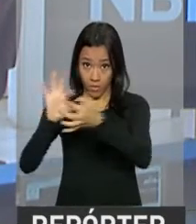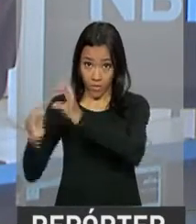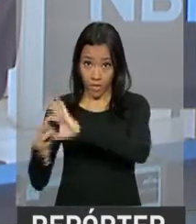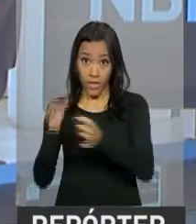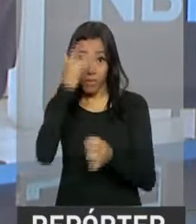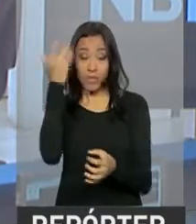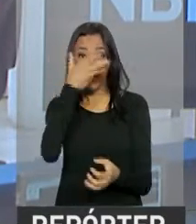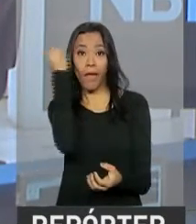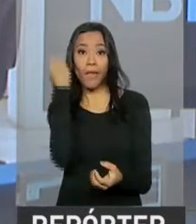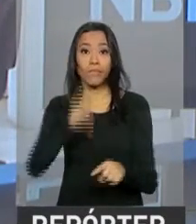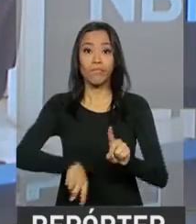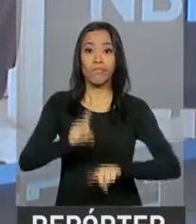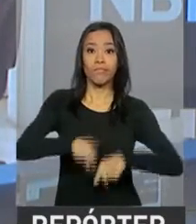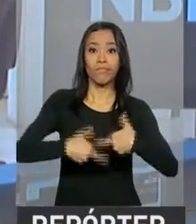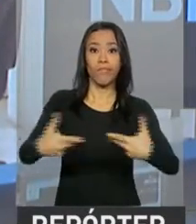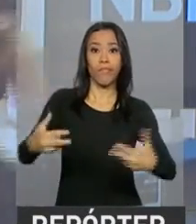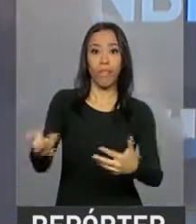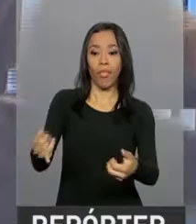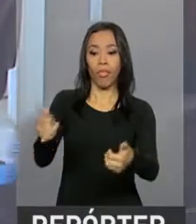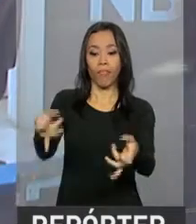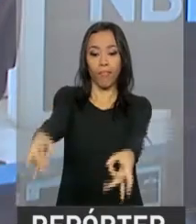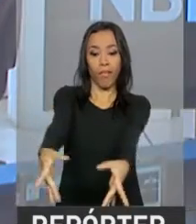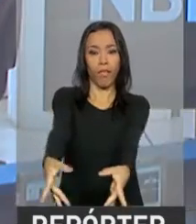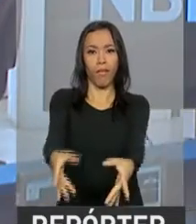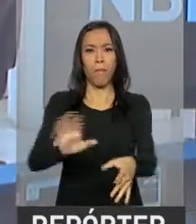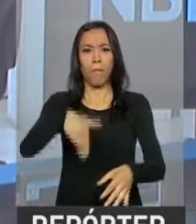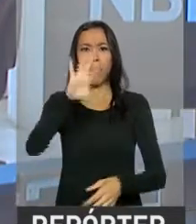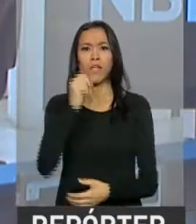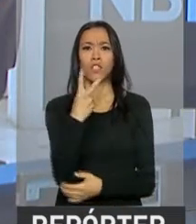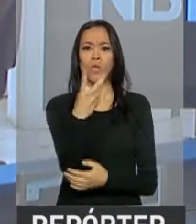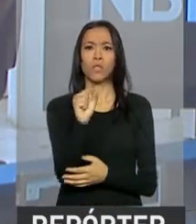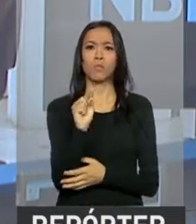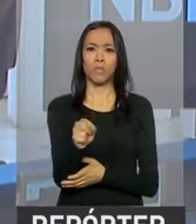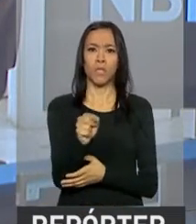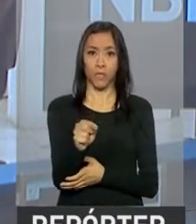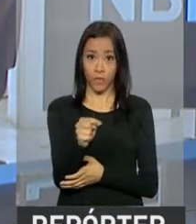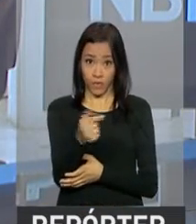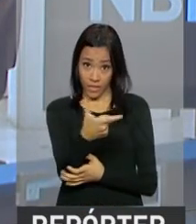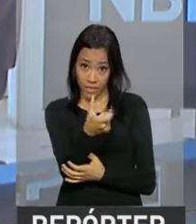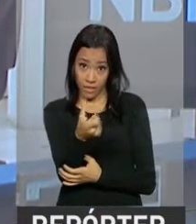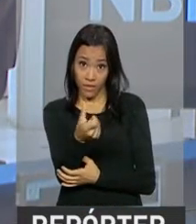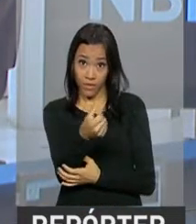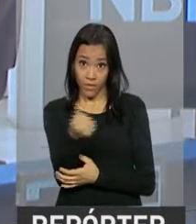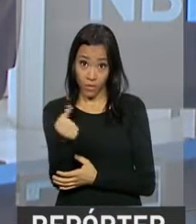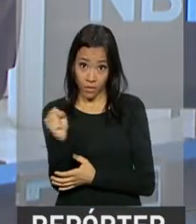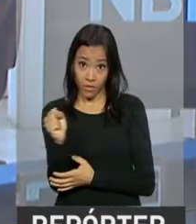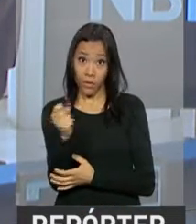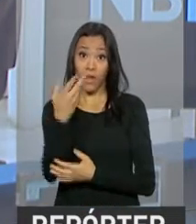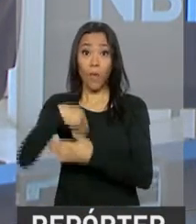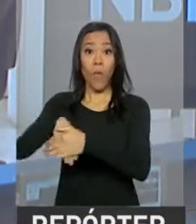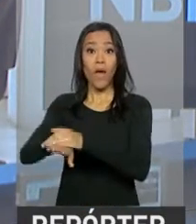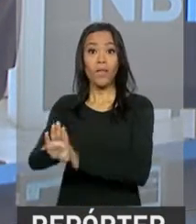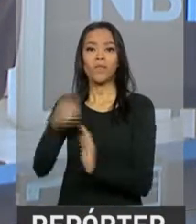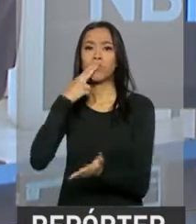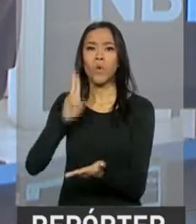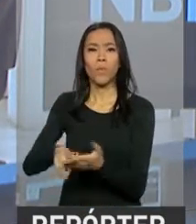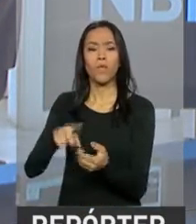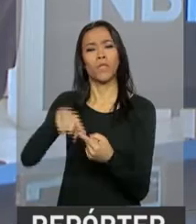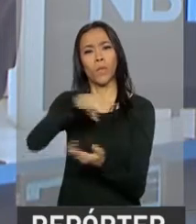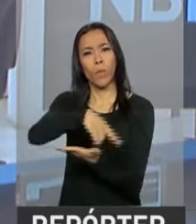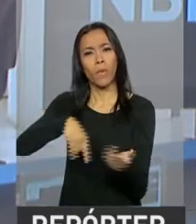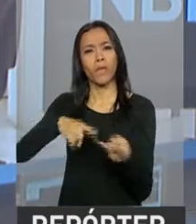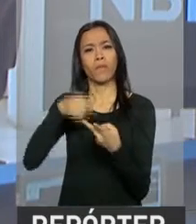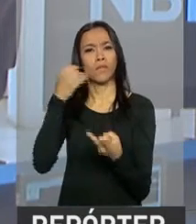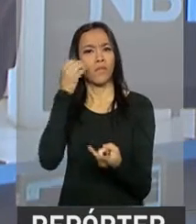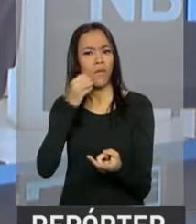objetos nas arenas mais de dois mil e 600 itens estão guardados nos correios entre documentos celulares